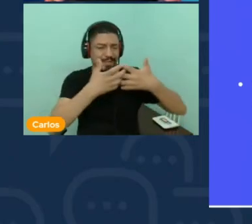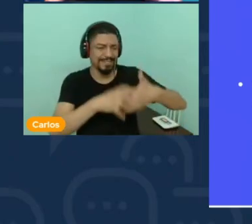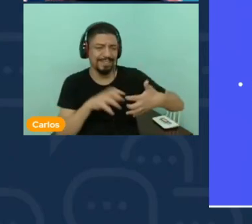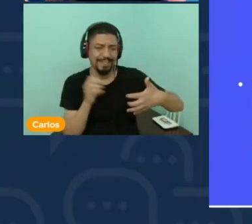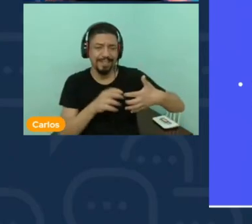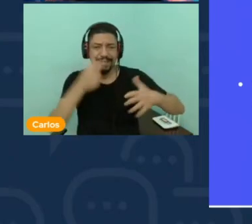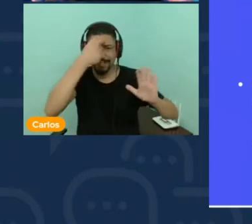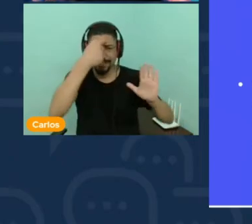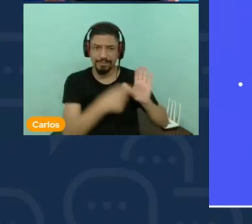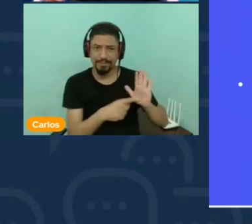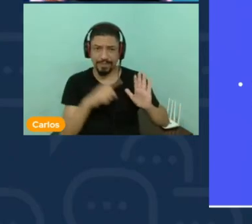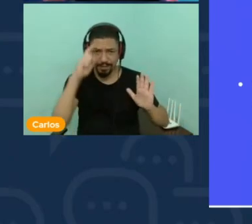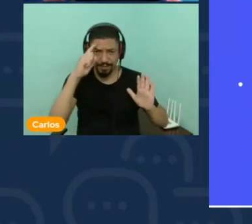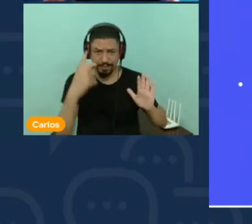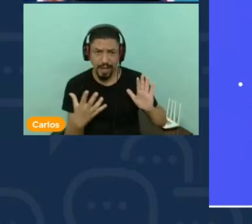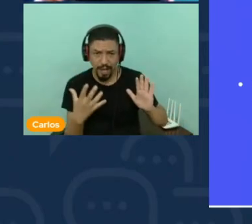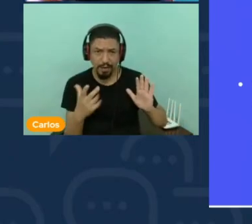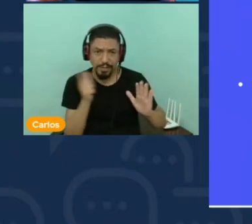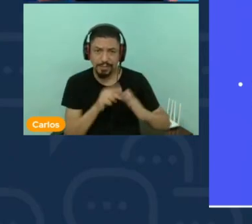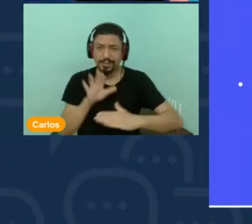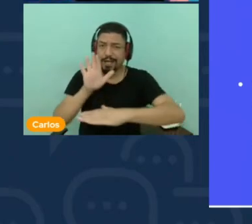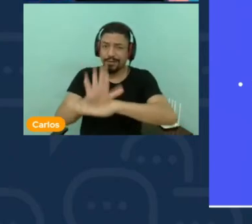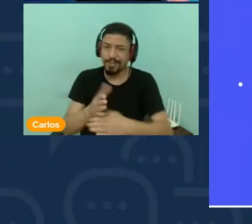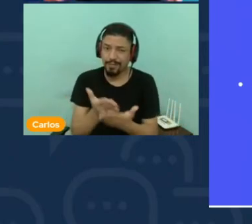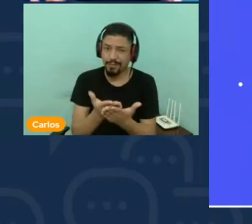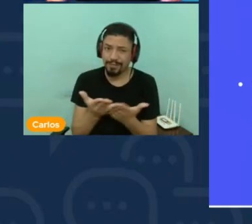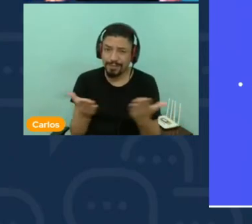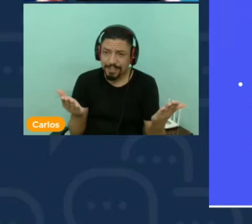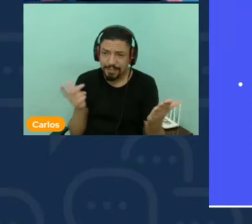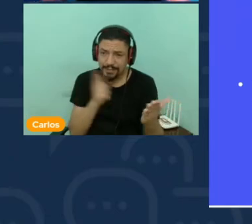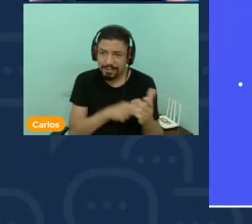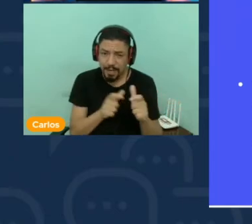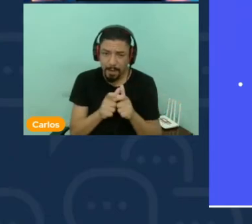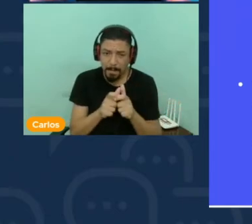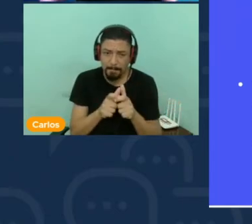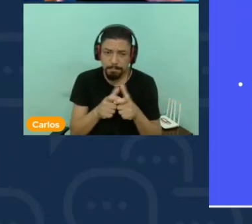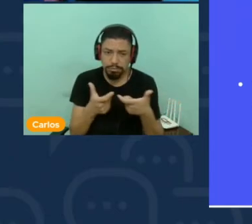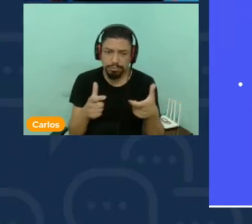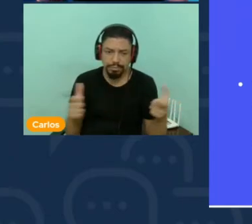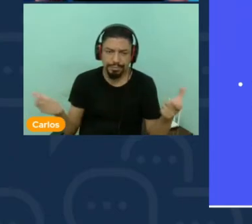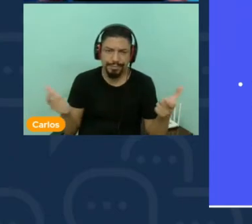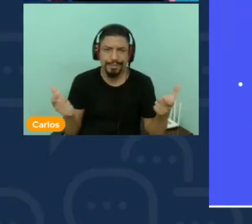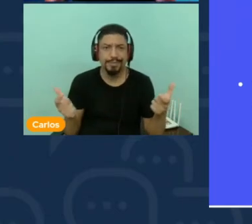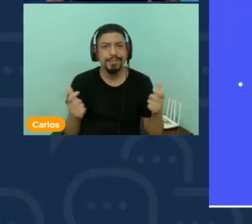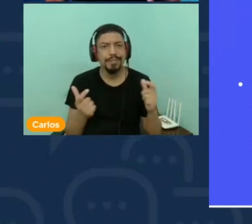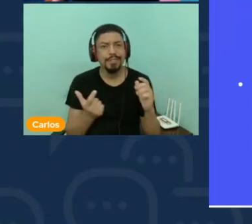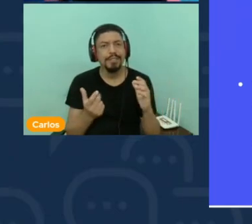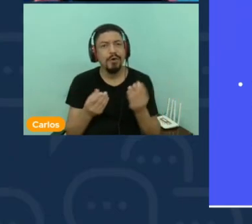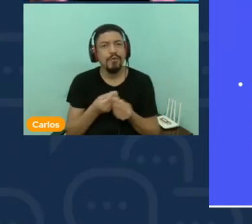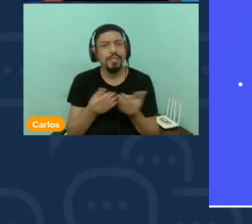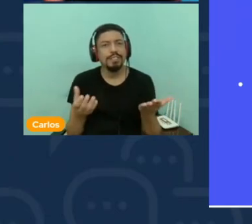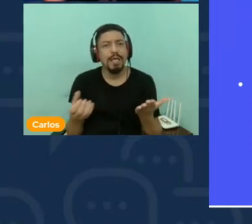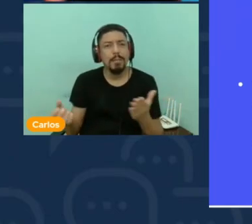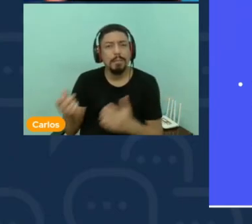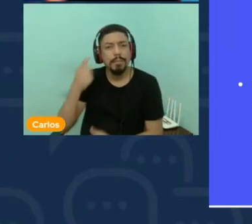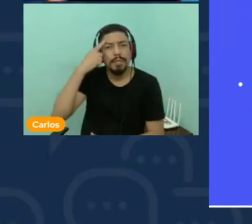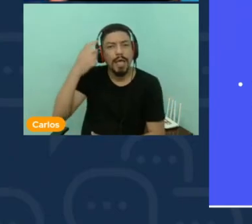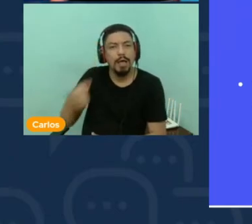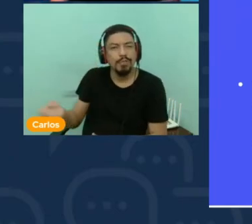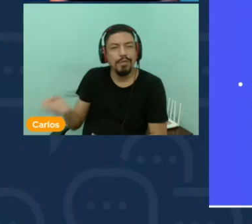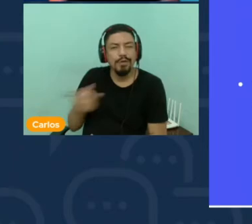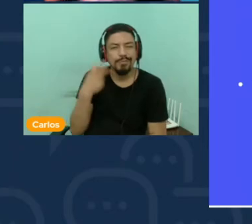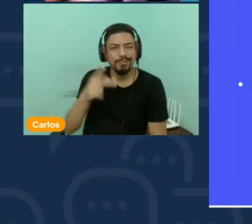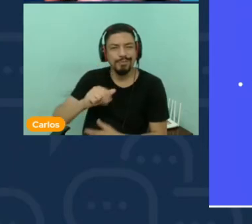artificial, que podem ajudar a vocês a escalar, a trazer mais inovação para a sua